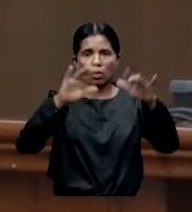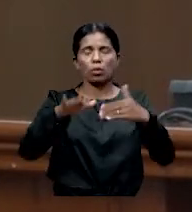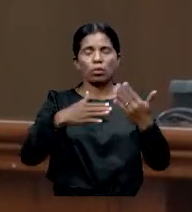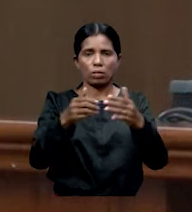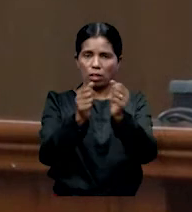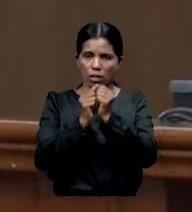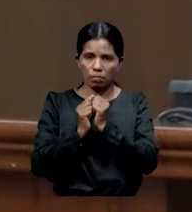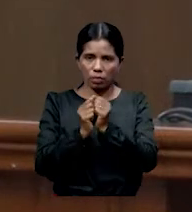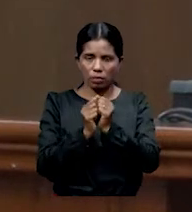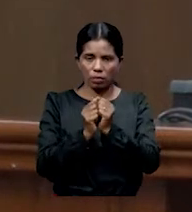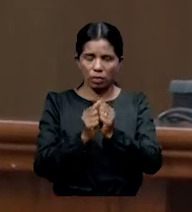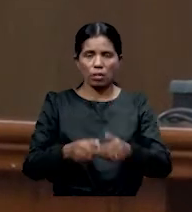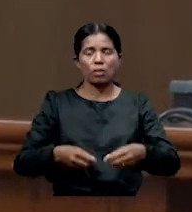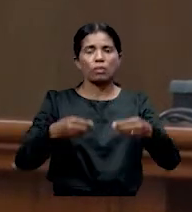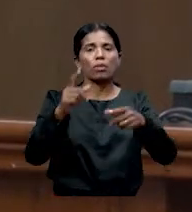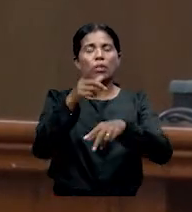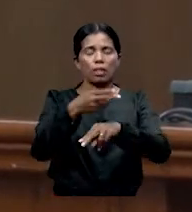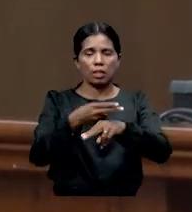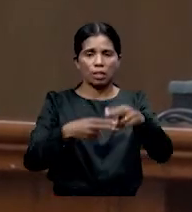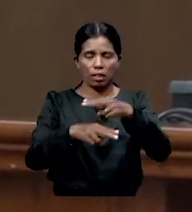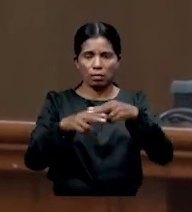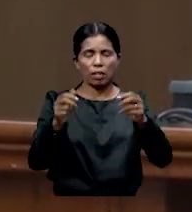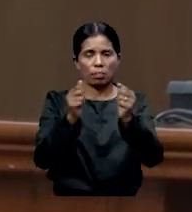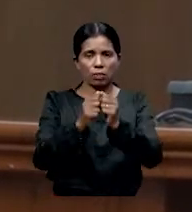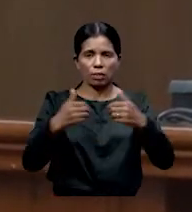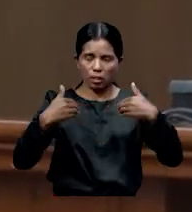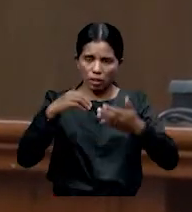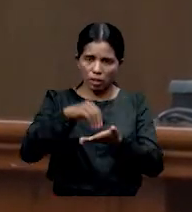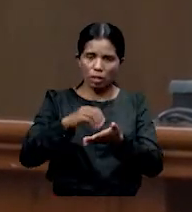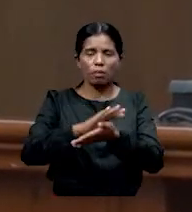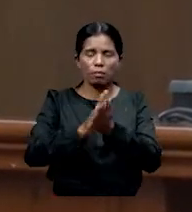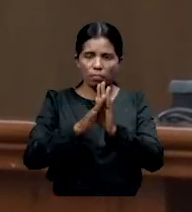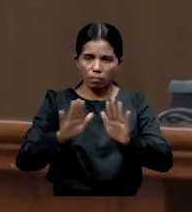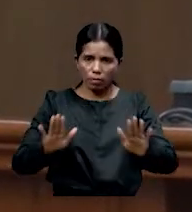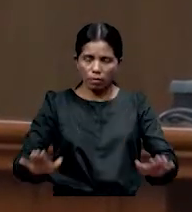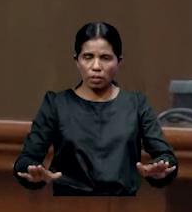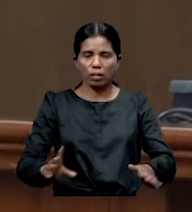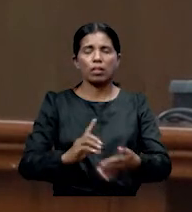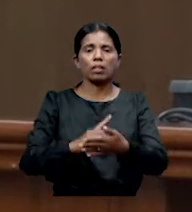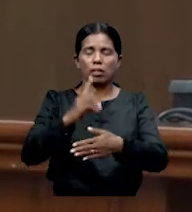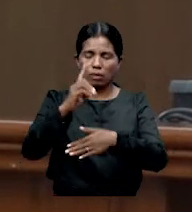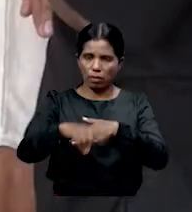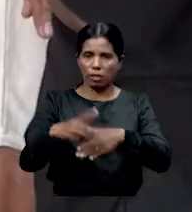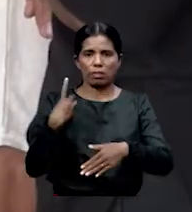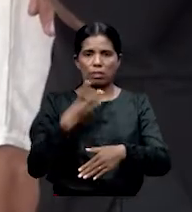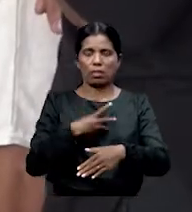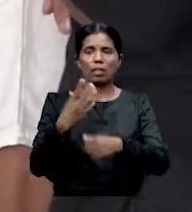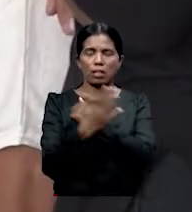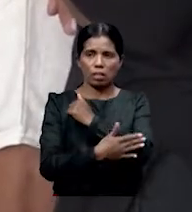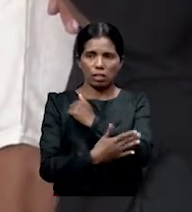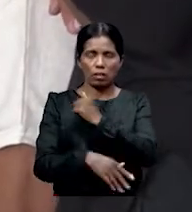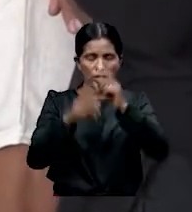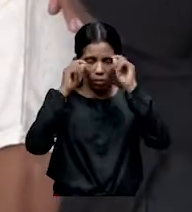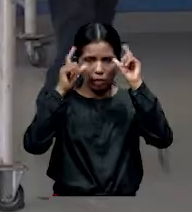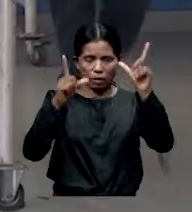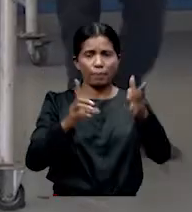hamuto, folima mba malo, ori cria paz, hakmate no desenvolve itinerá em Timor-Leste. E a semana hira e